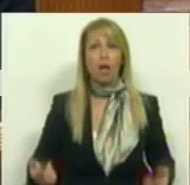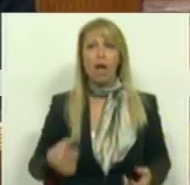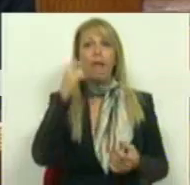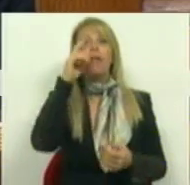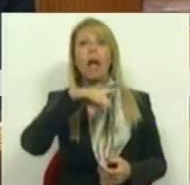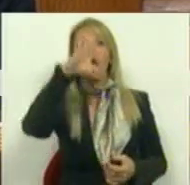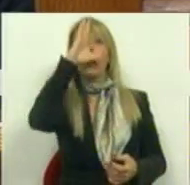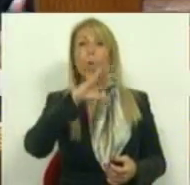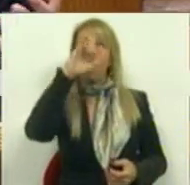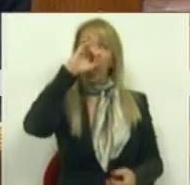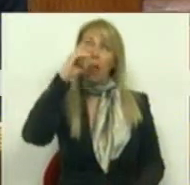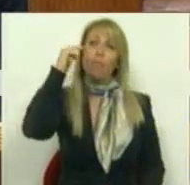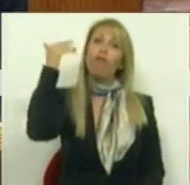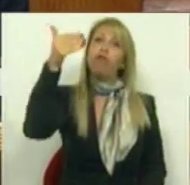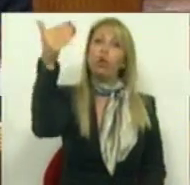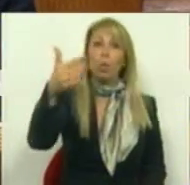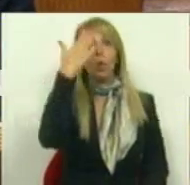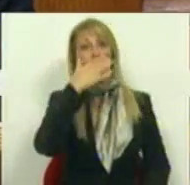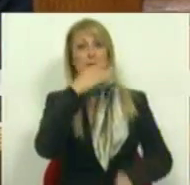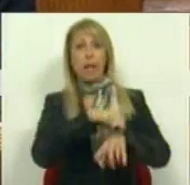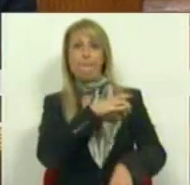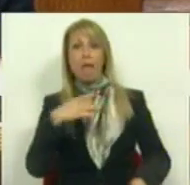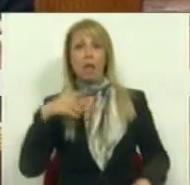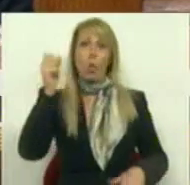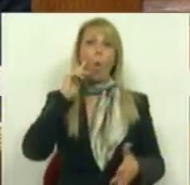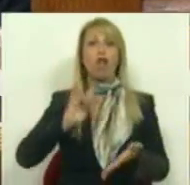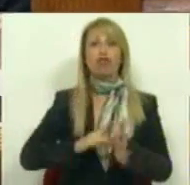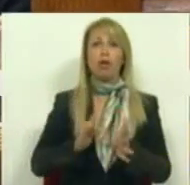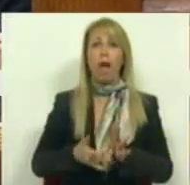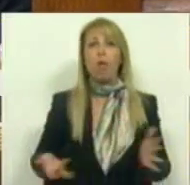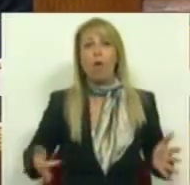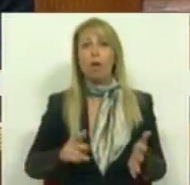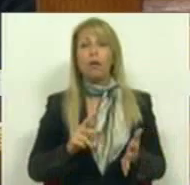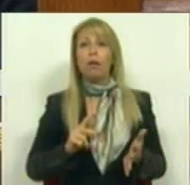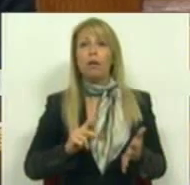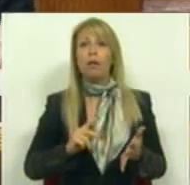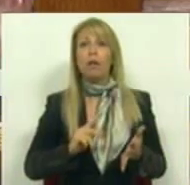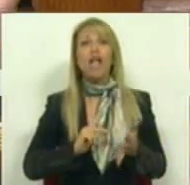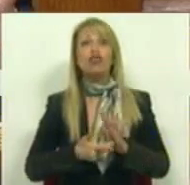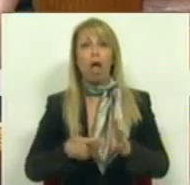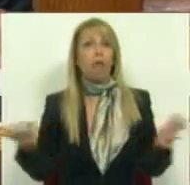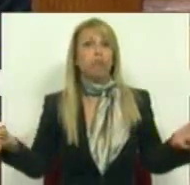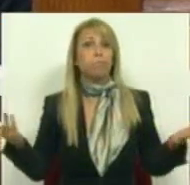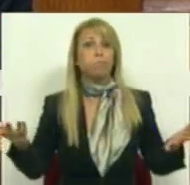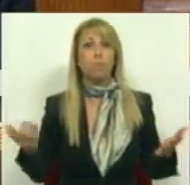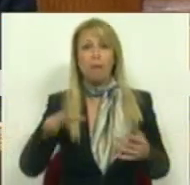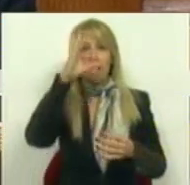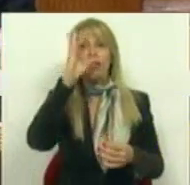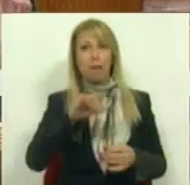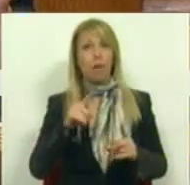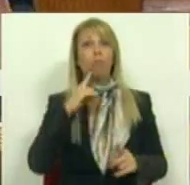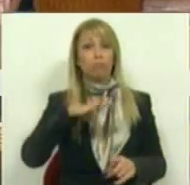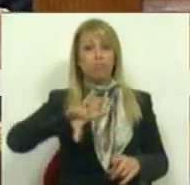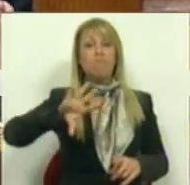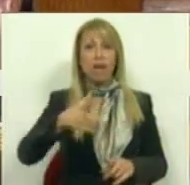vai lembrar no futuro, quem sabe se é dos médicos ou dos engenheiros, mas percebemos o que é que quer dizer. Este país não é para jovens, este